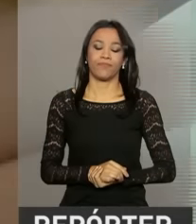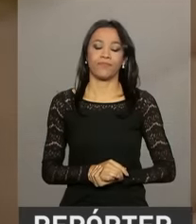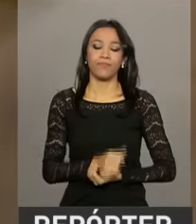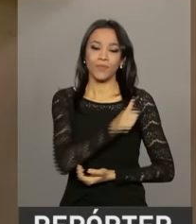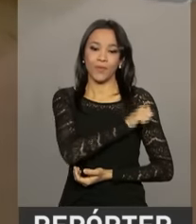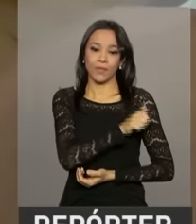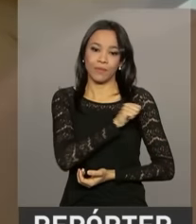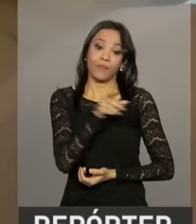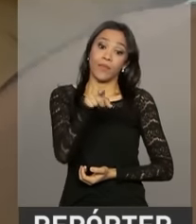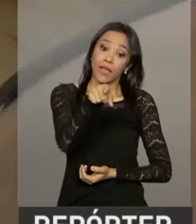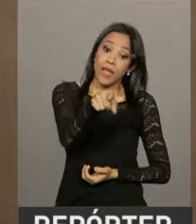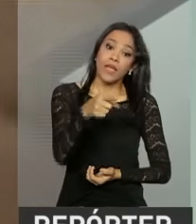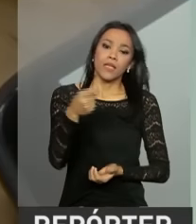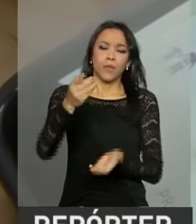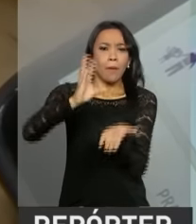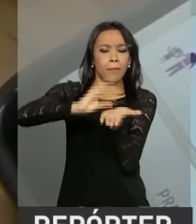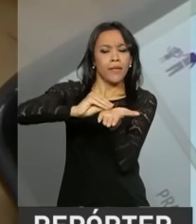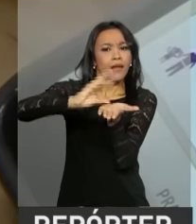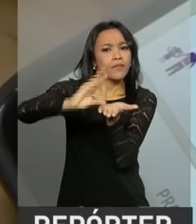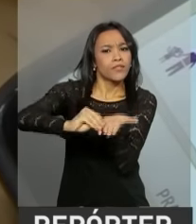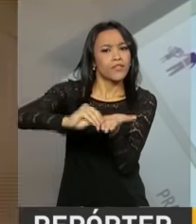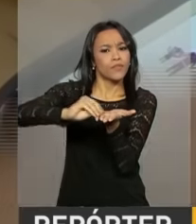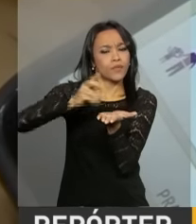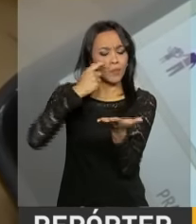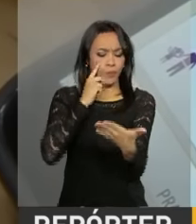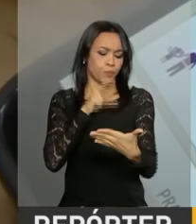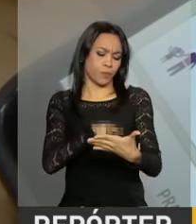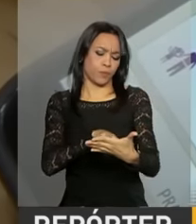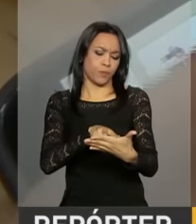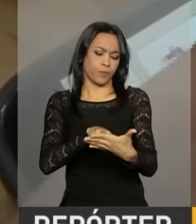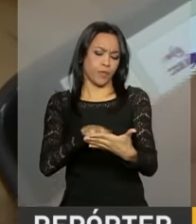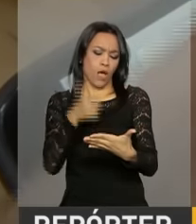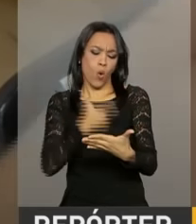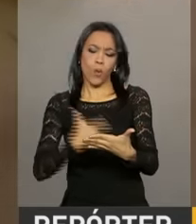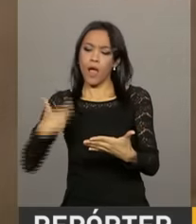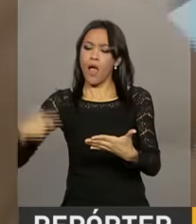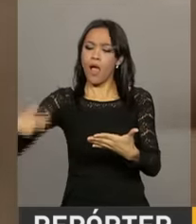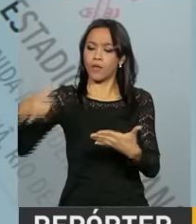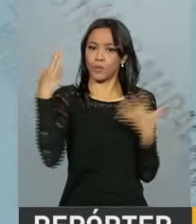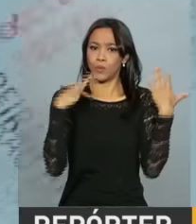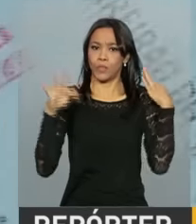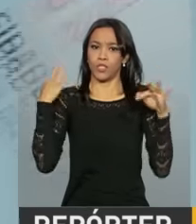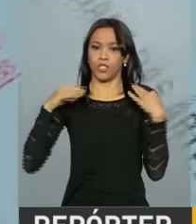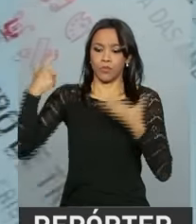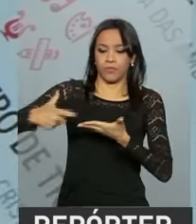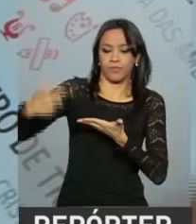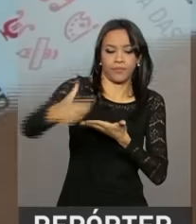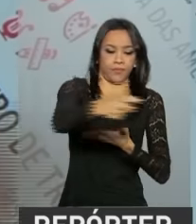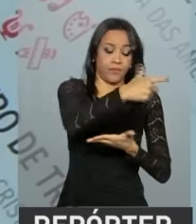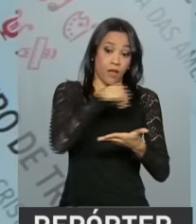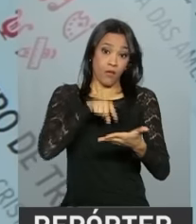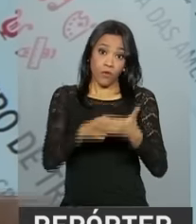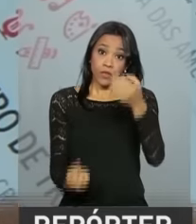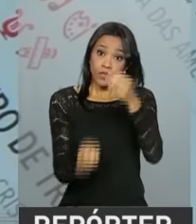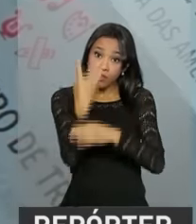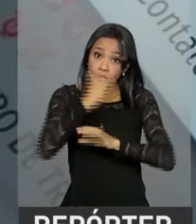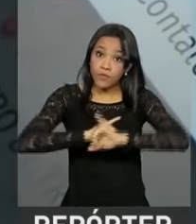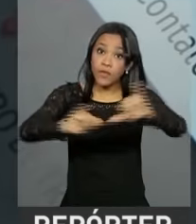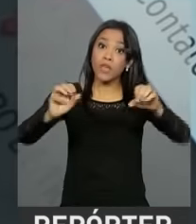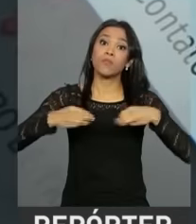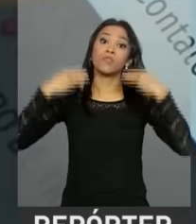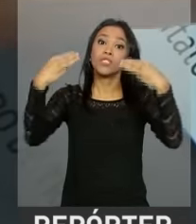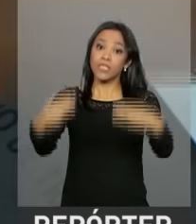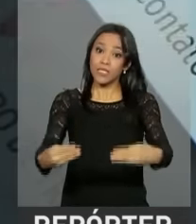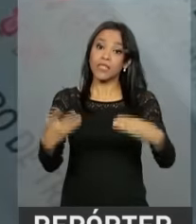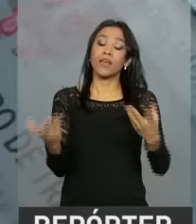Um aplicativo em que o usuário pode avaliar a acessibilidade dos locais turísticos. A ferramenta foi lançada pelo Ministério do Turismo